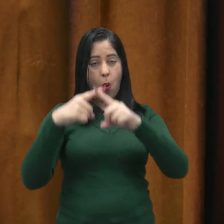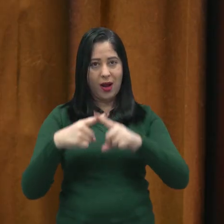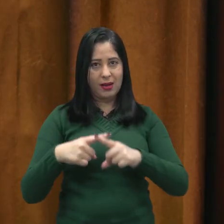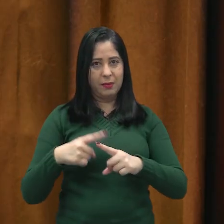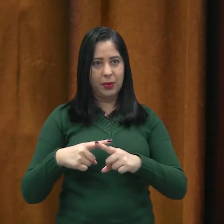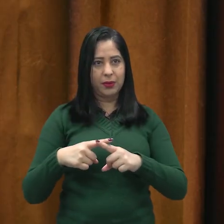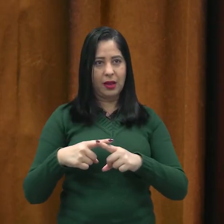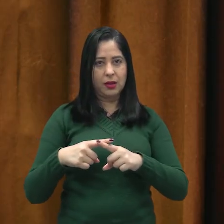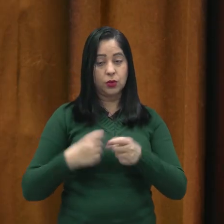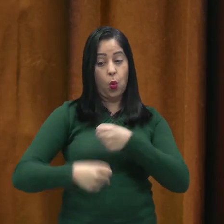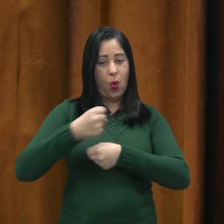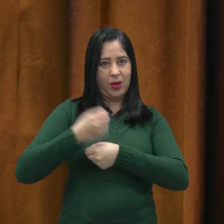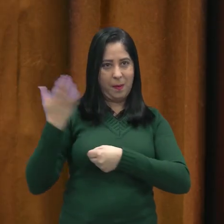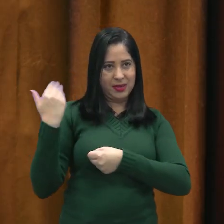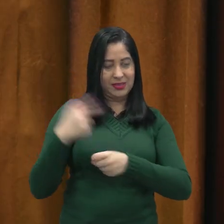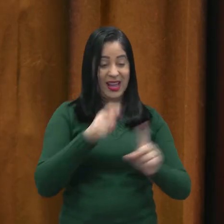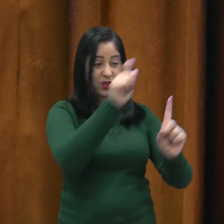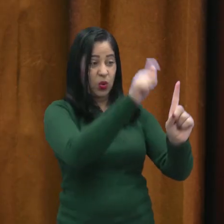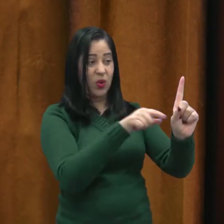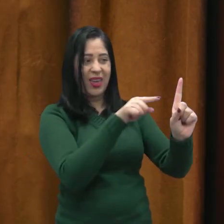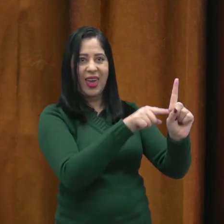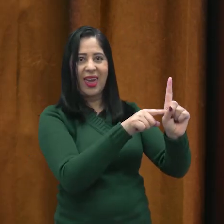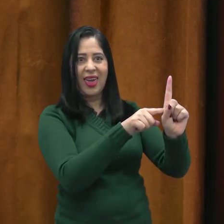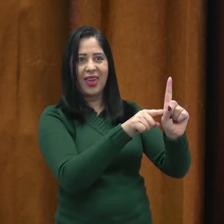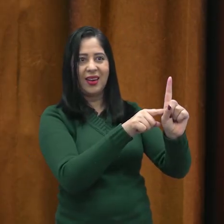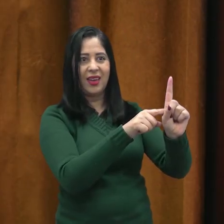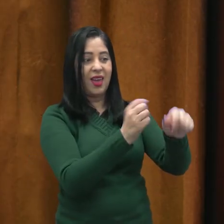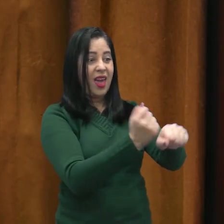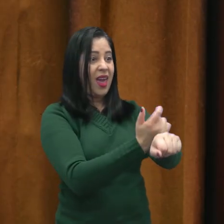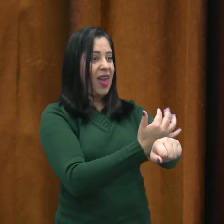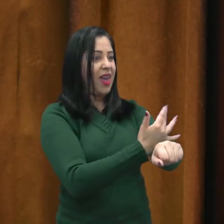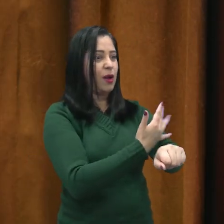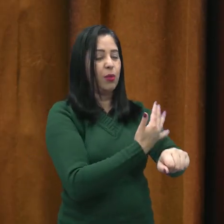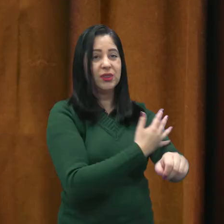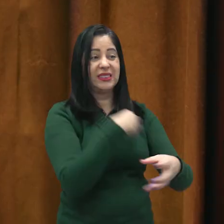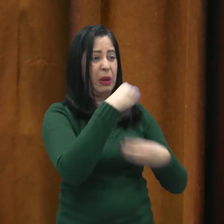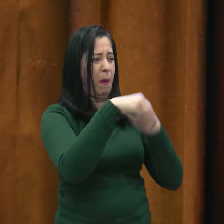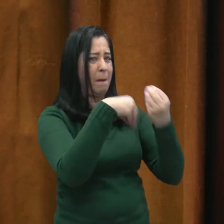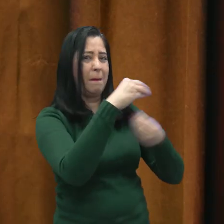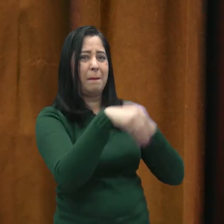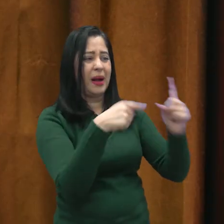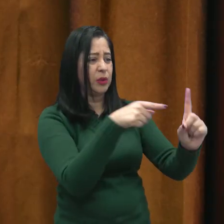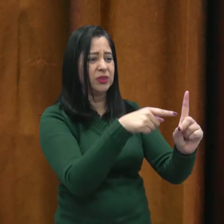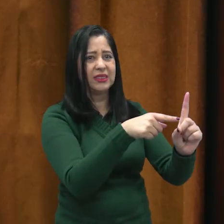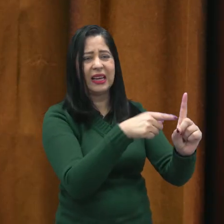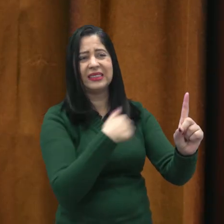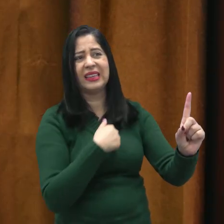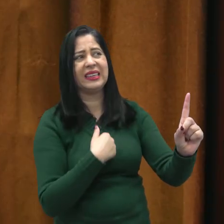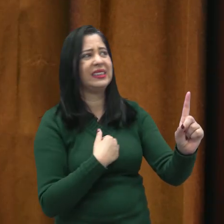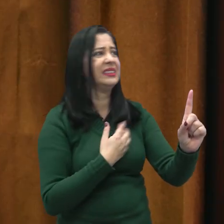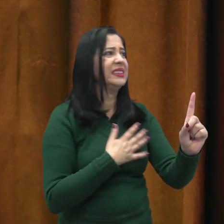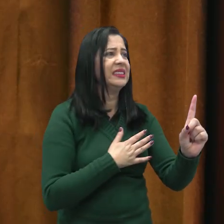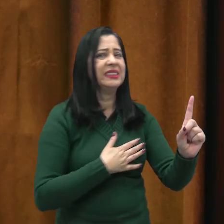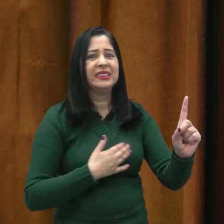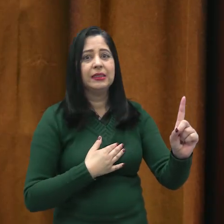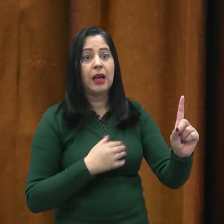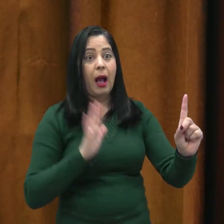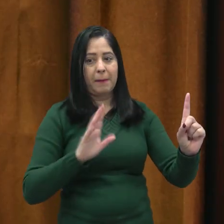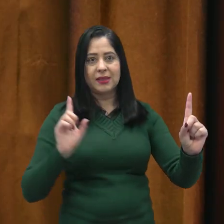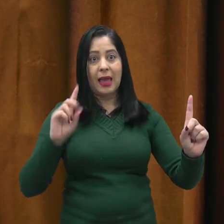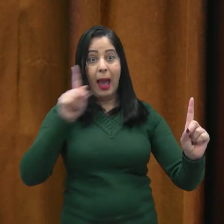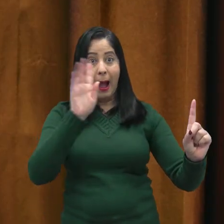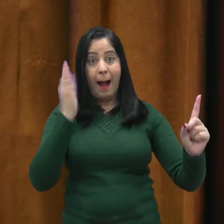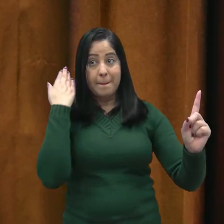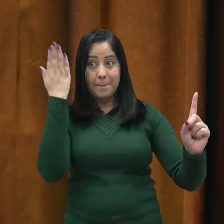nos Jogos Regionais passados, que ele estava emocionalmente abalado e uma